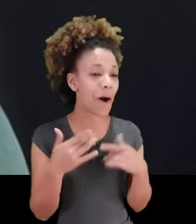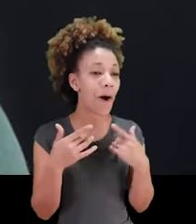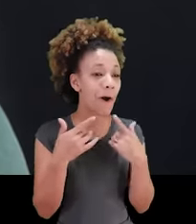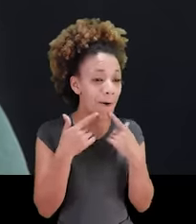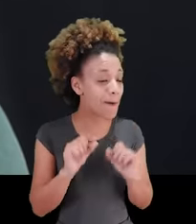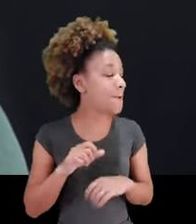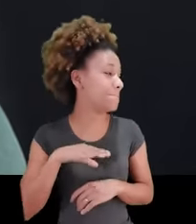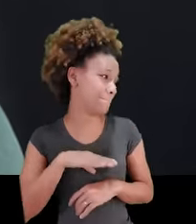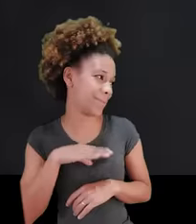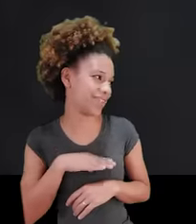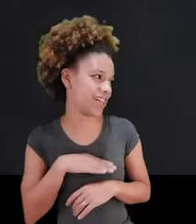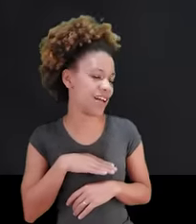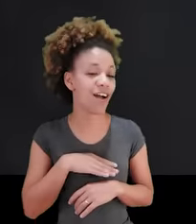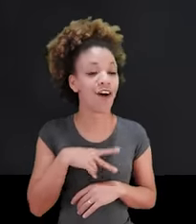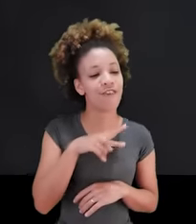falando é um brasileiro com AVC.